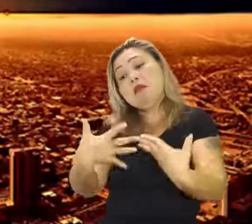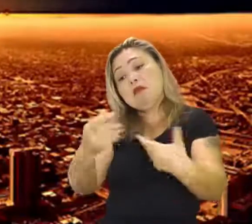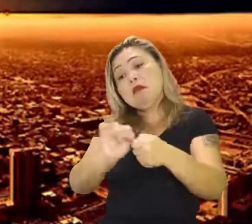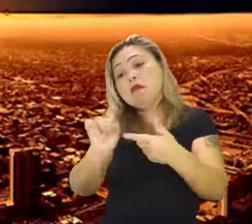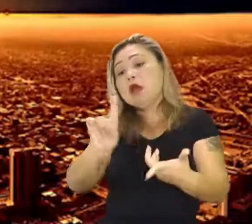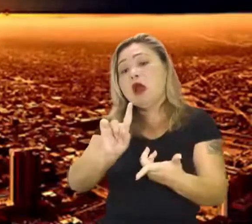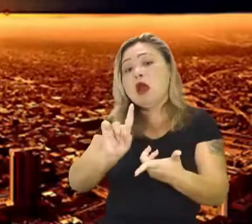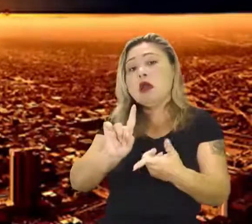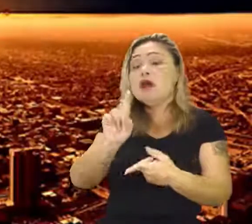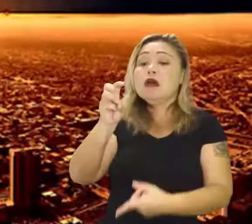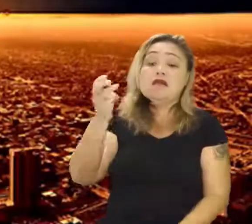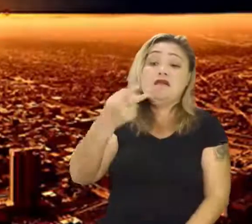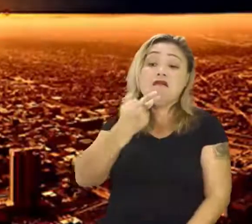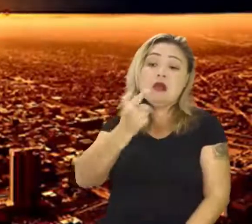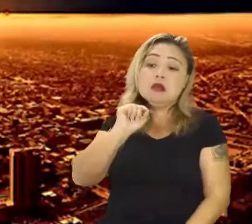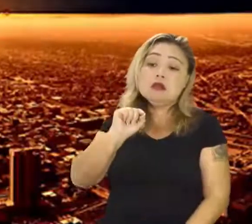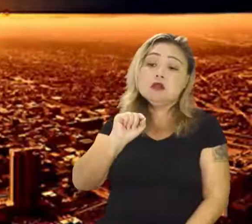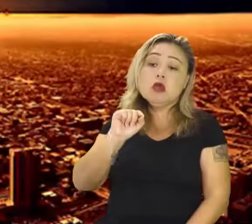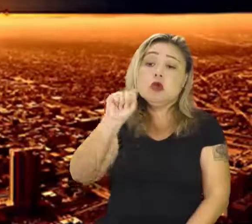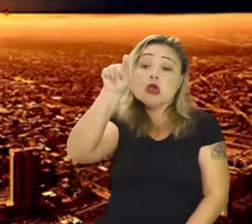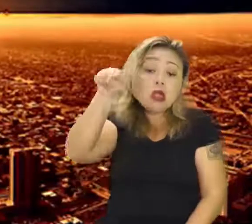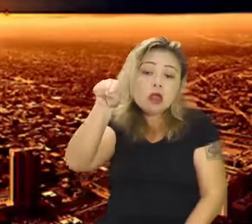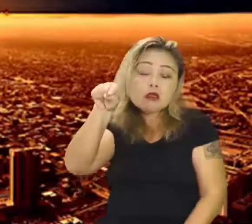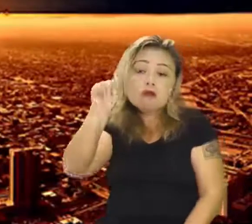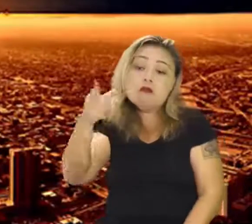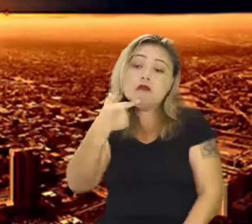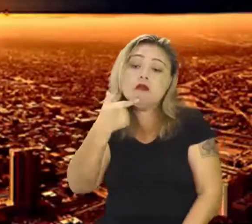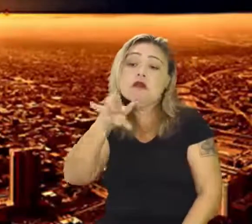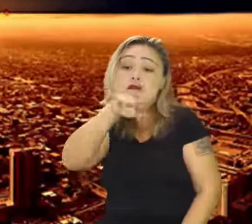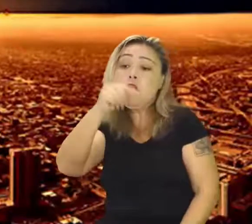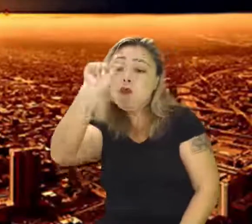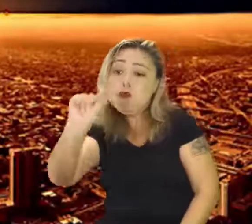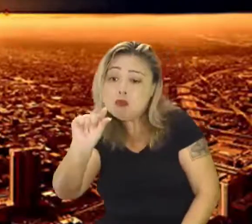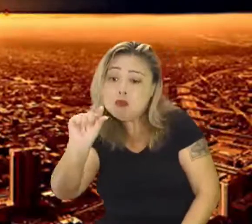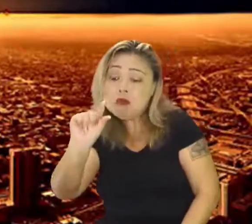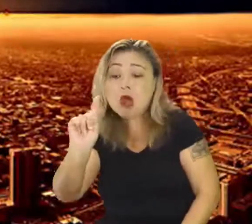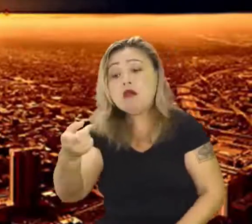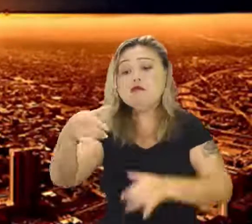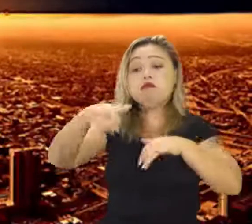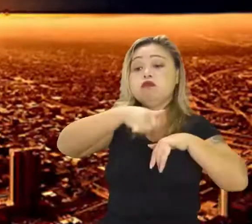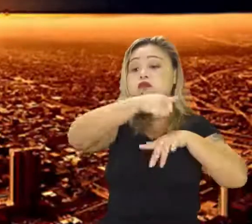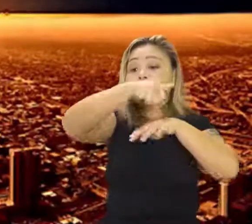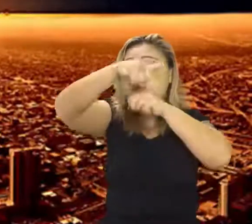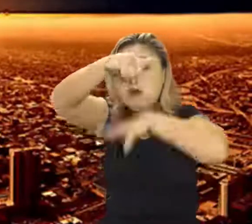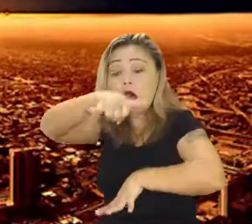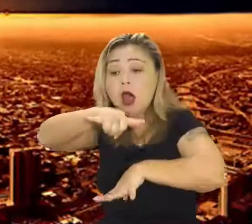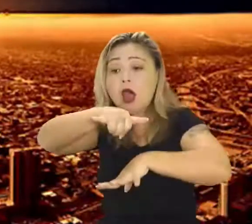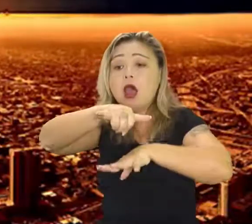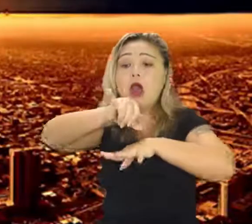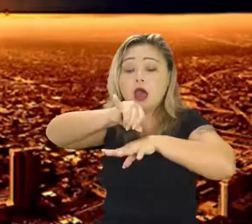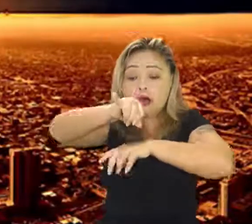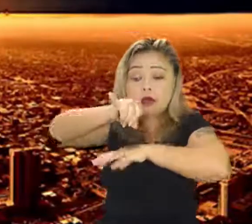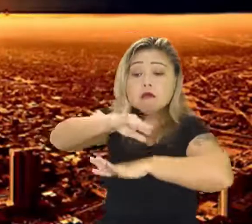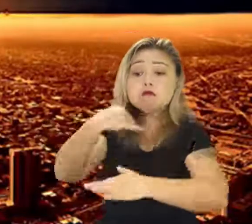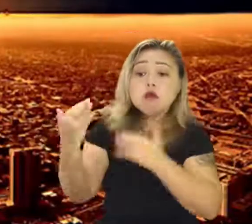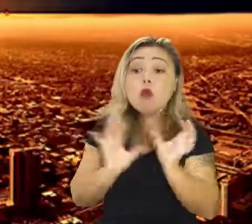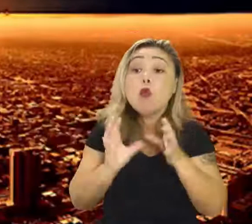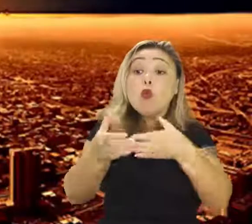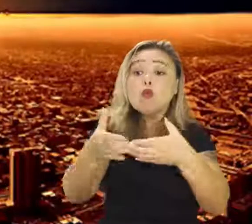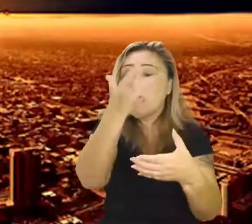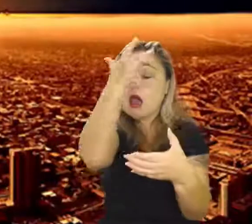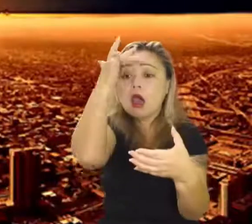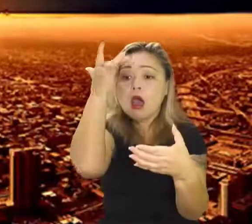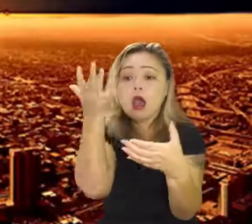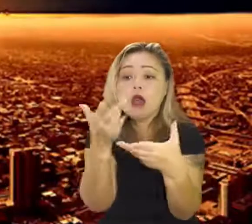dizendo que dos males, o menor. Que soltar a bomba significava matar um grupo de